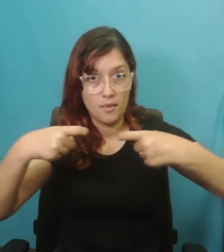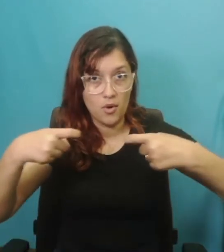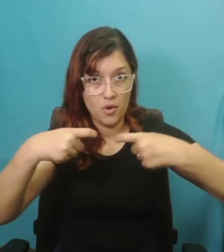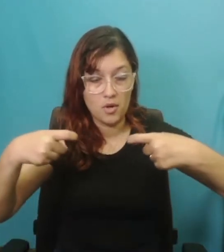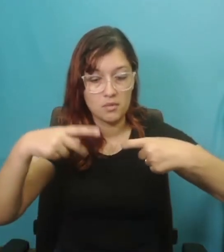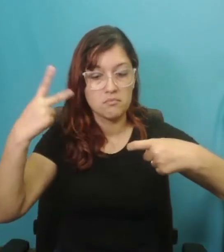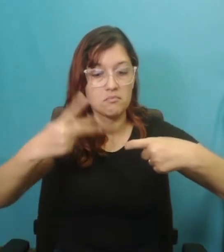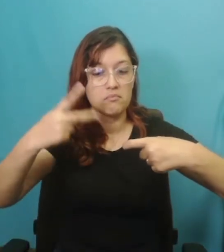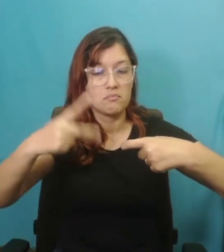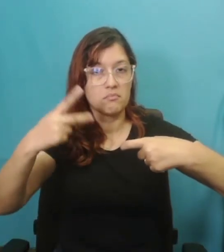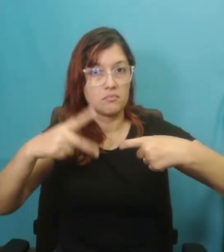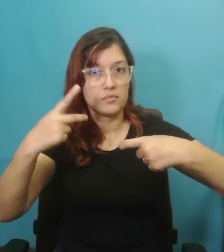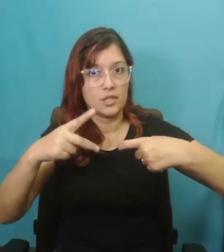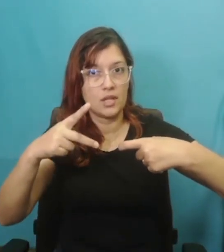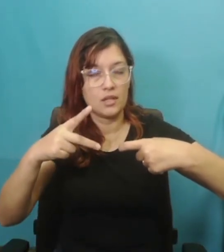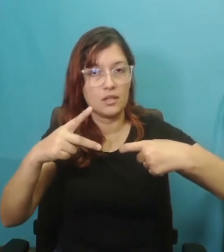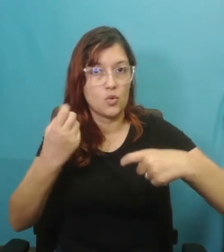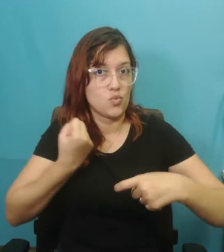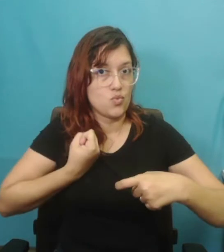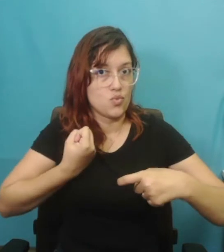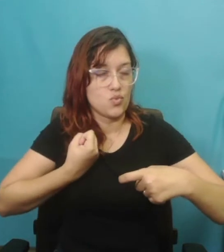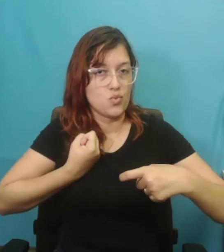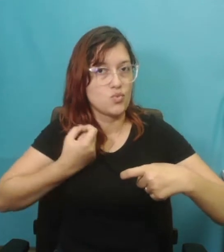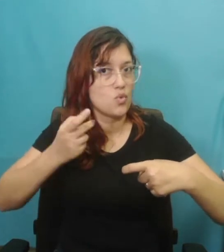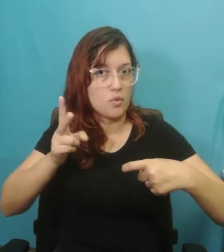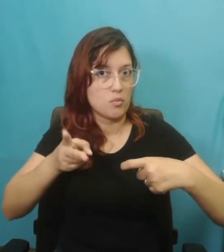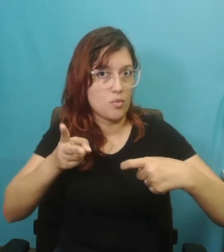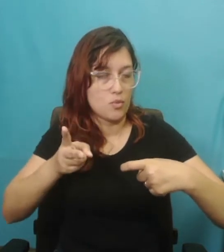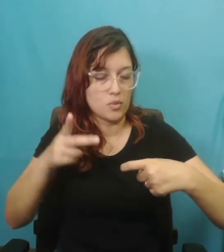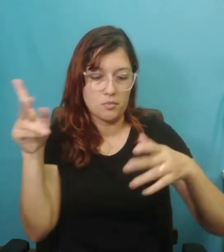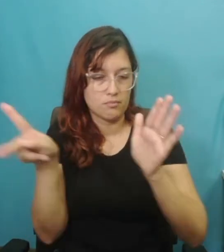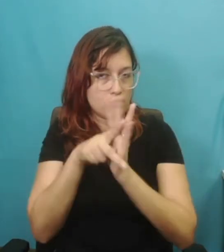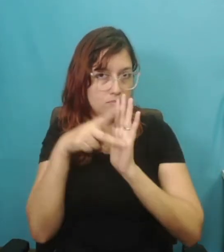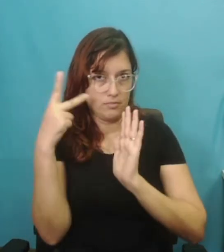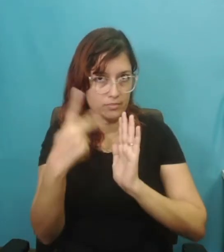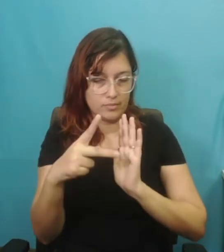Então, vou precisar do valor da constante,